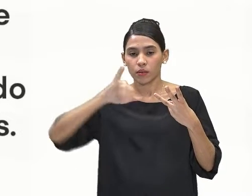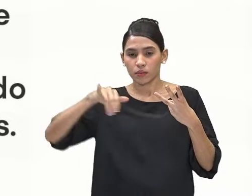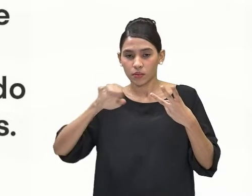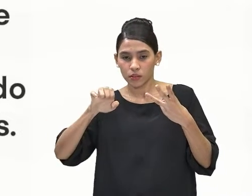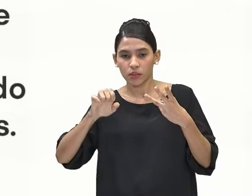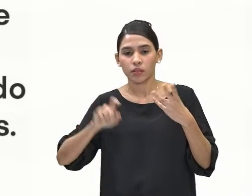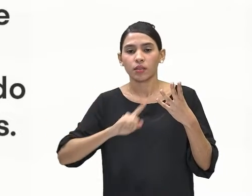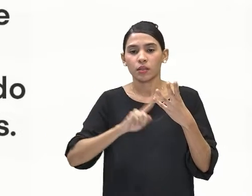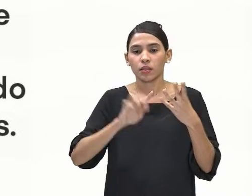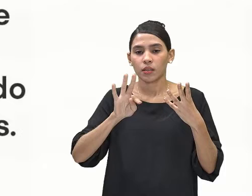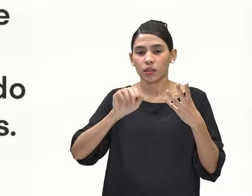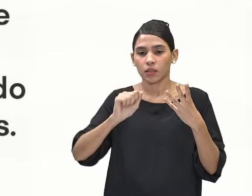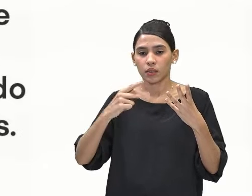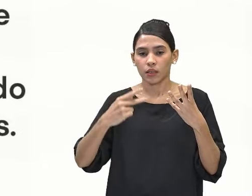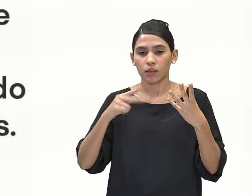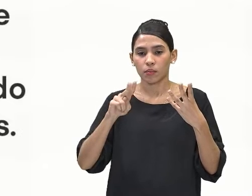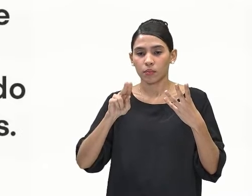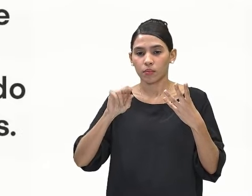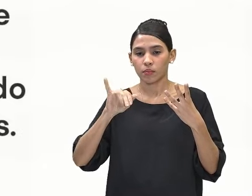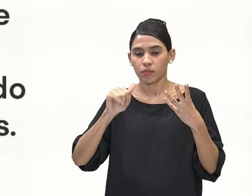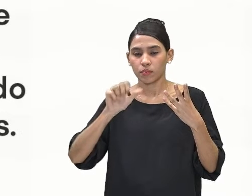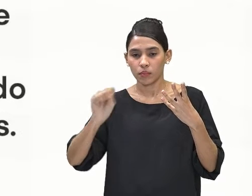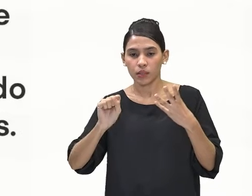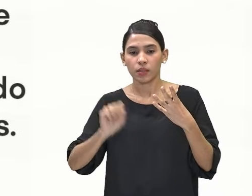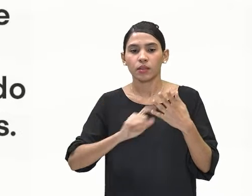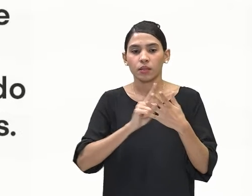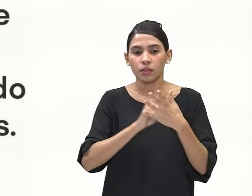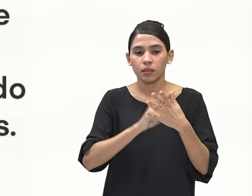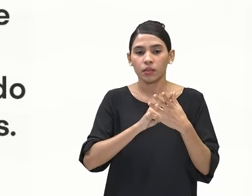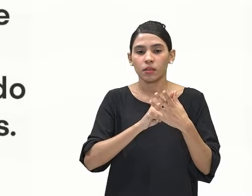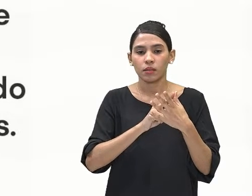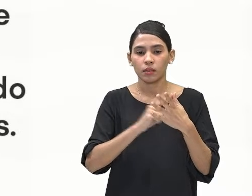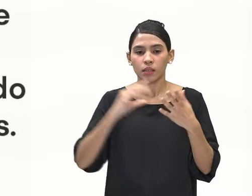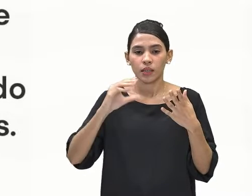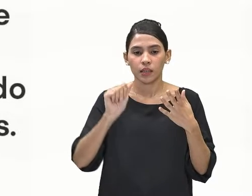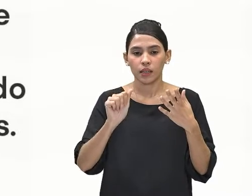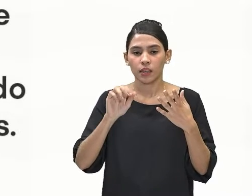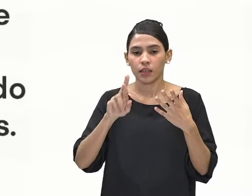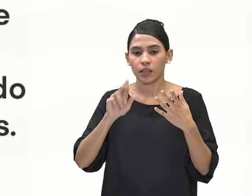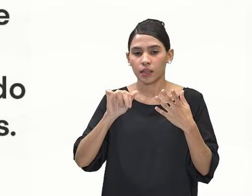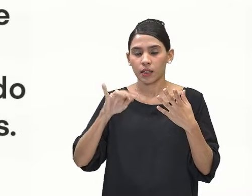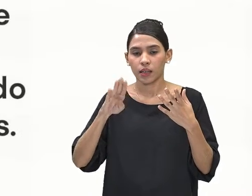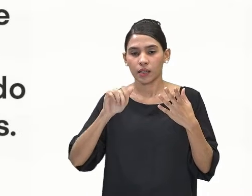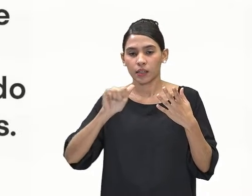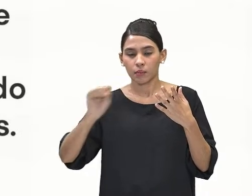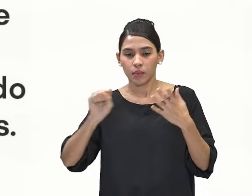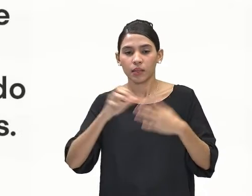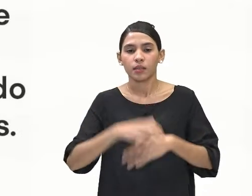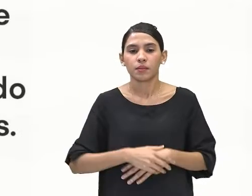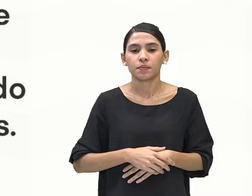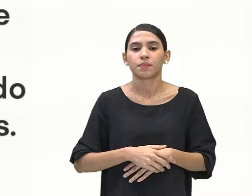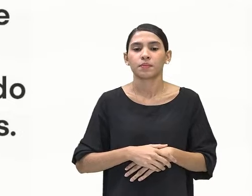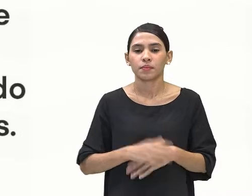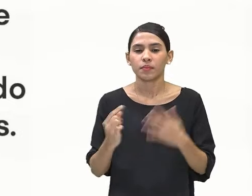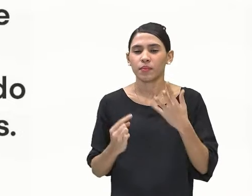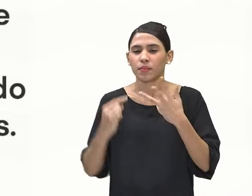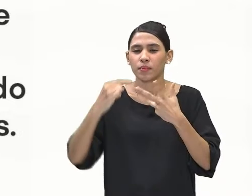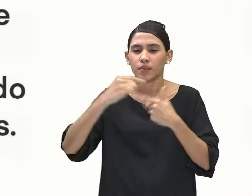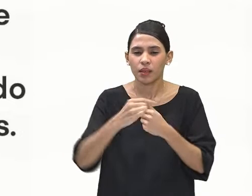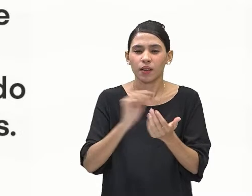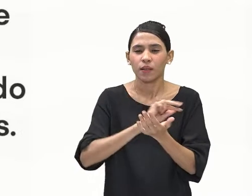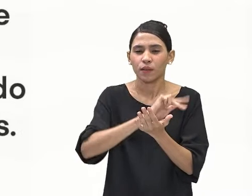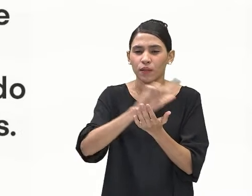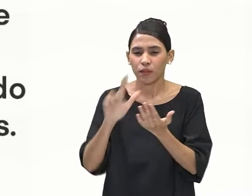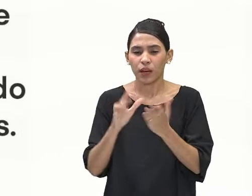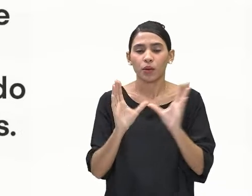Planalto Central, os Caraíbas, na Amazônia. A gente vai ter ainda Yanomami, Bororo, Caigã. Então, são